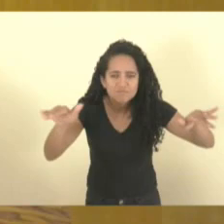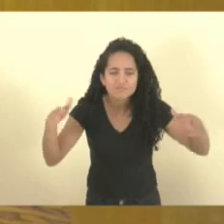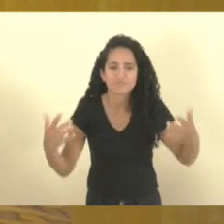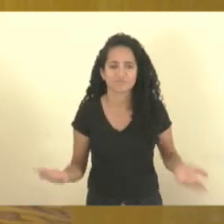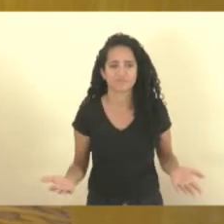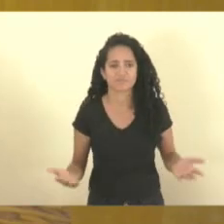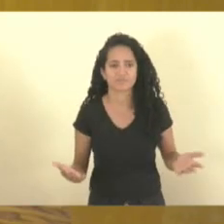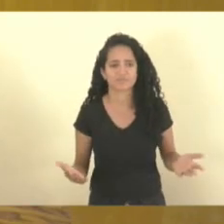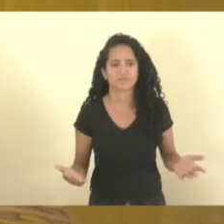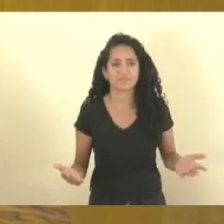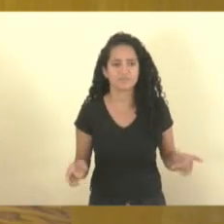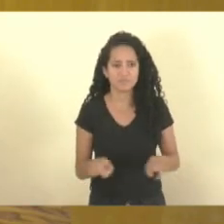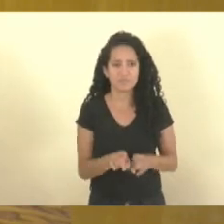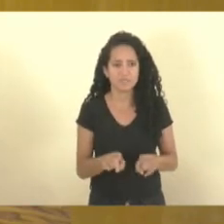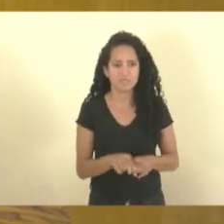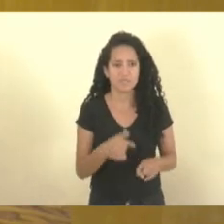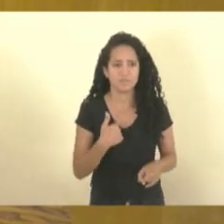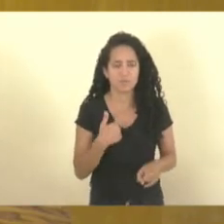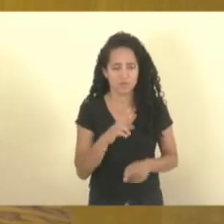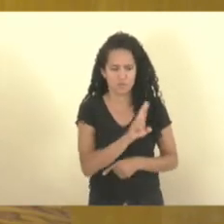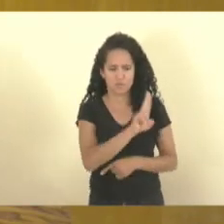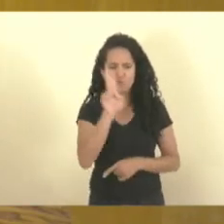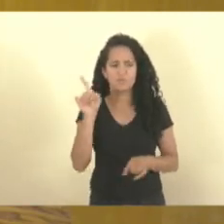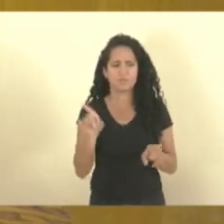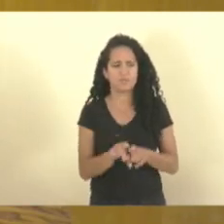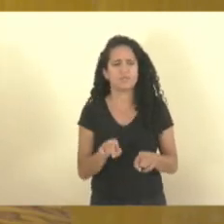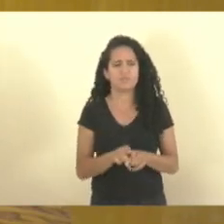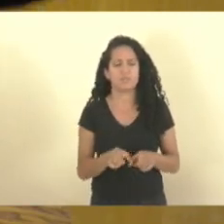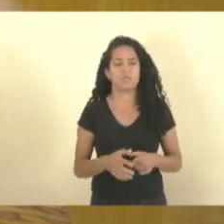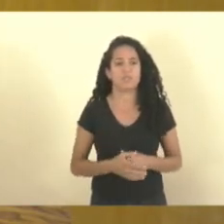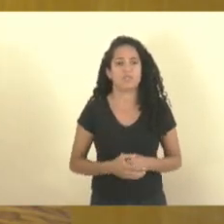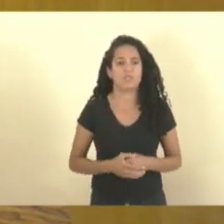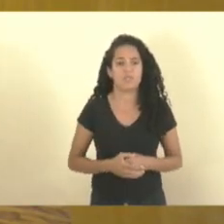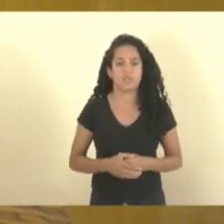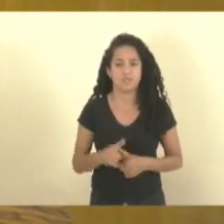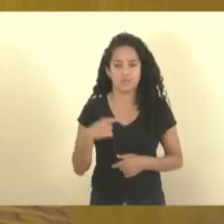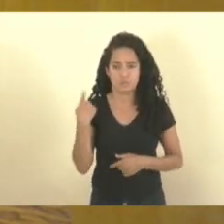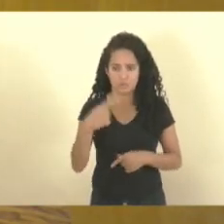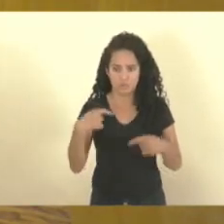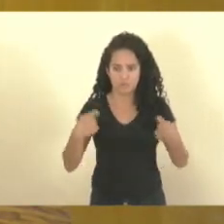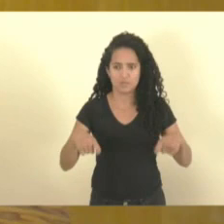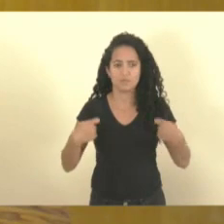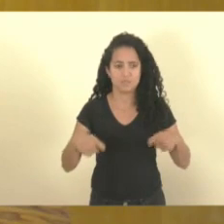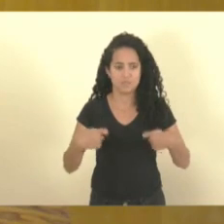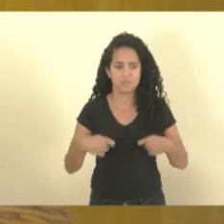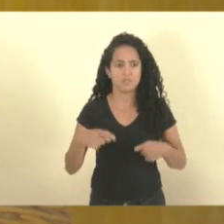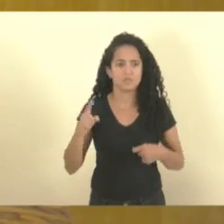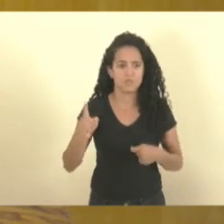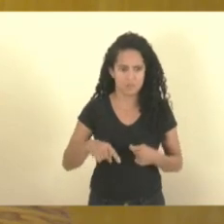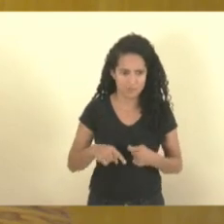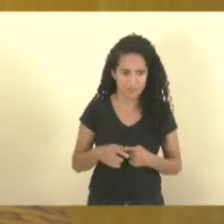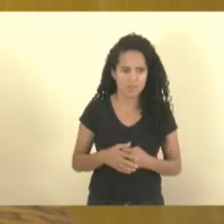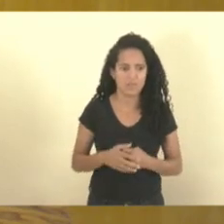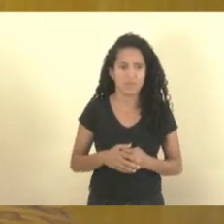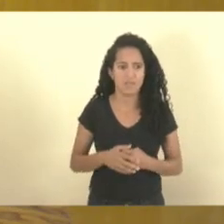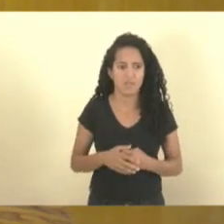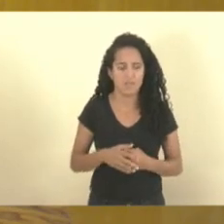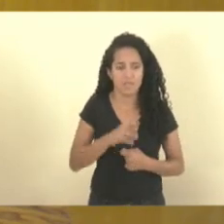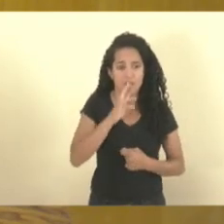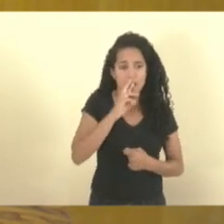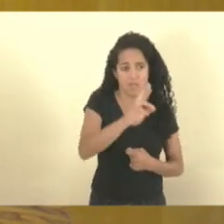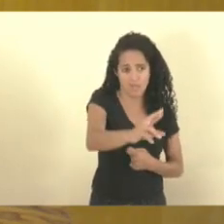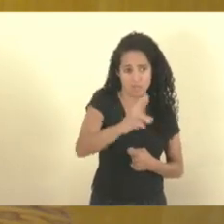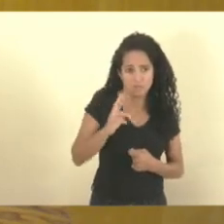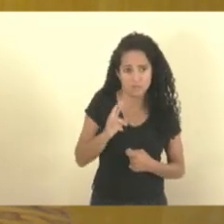voto. Inclusive, eu boto meu nome também na frente. Nós precisamos agora dar